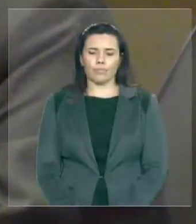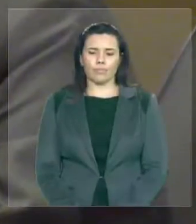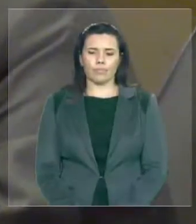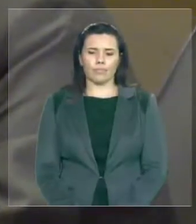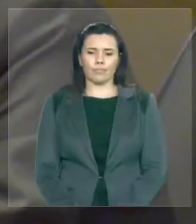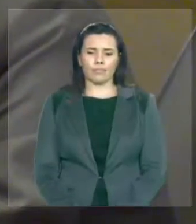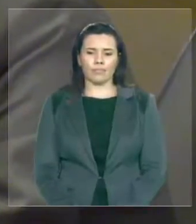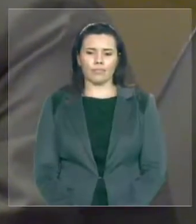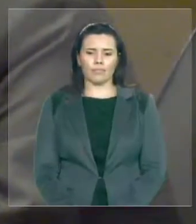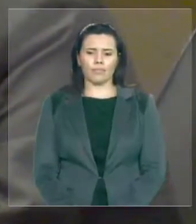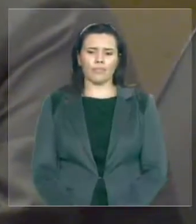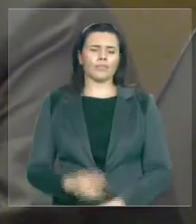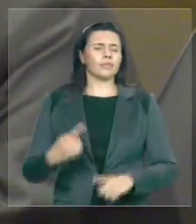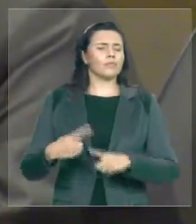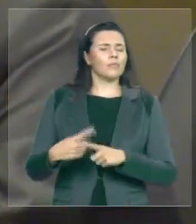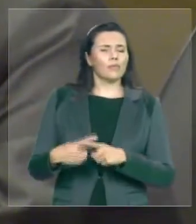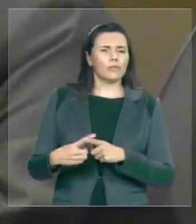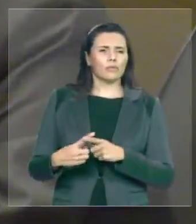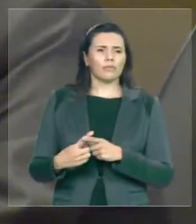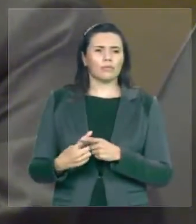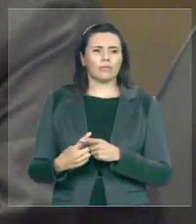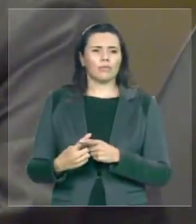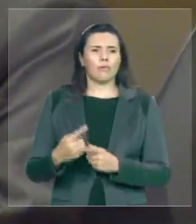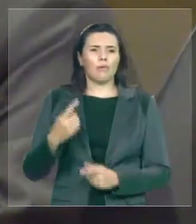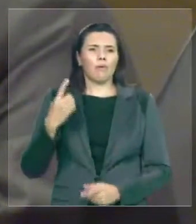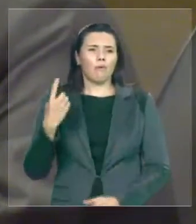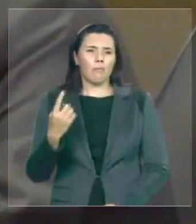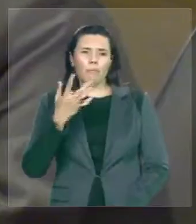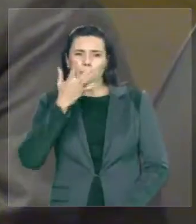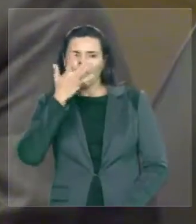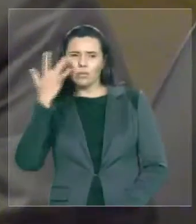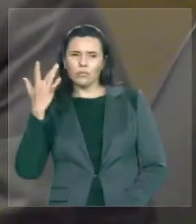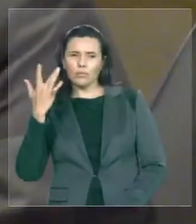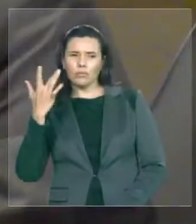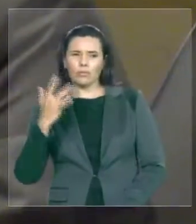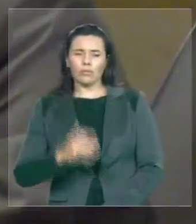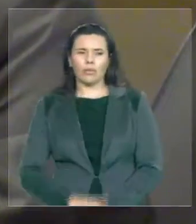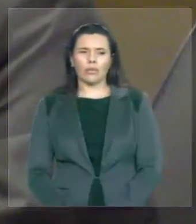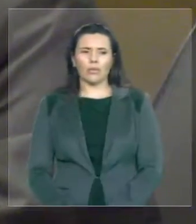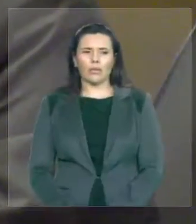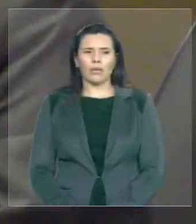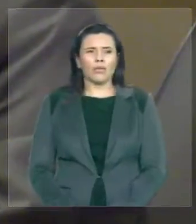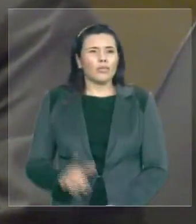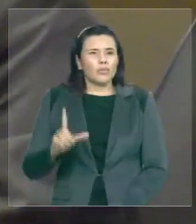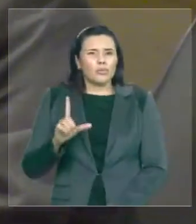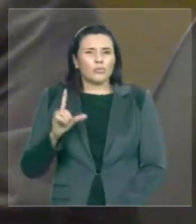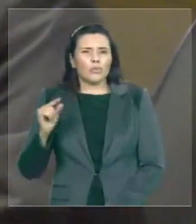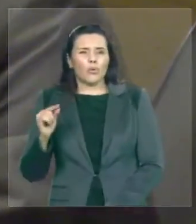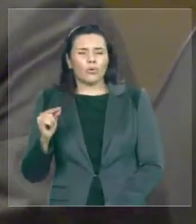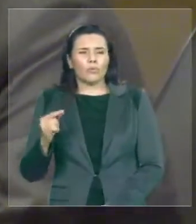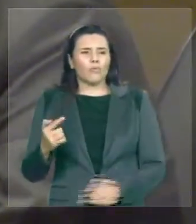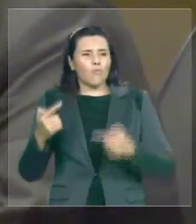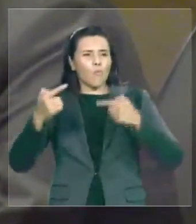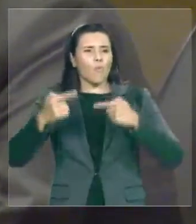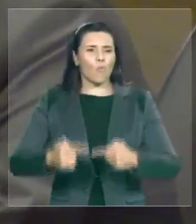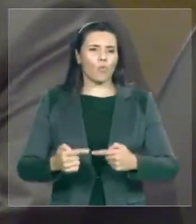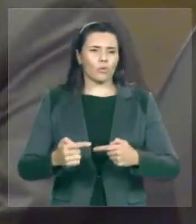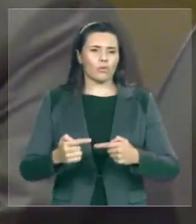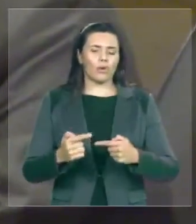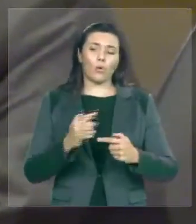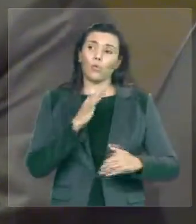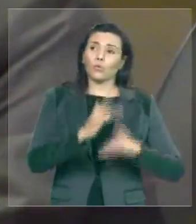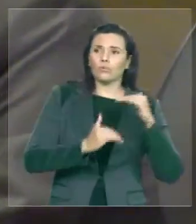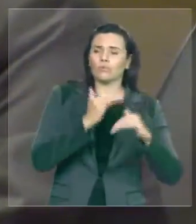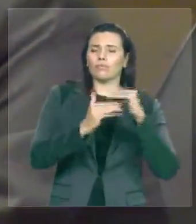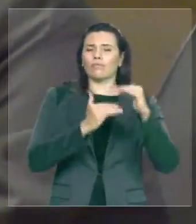fica de uma hora para outra contra avanços em tecnologia, contra